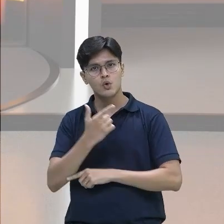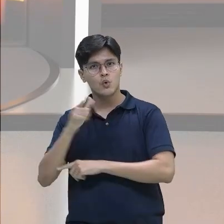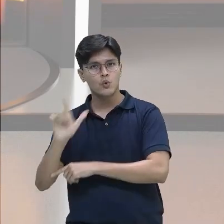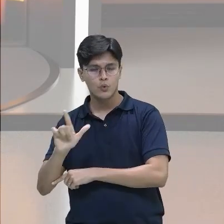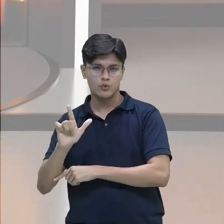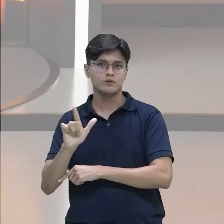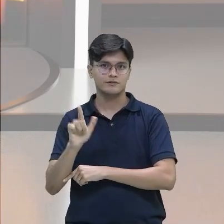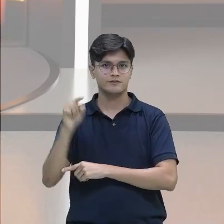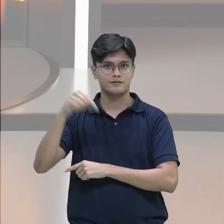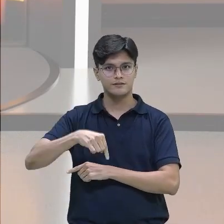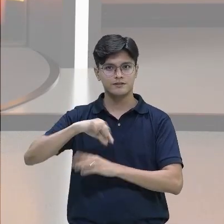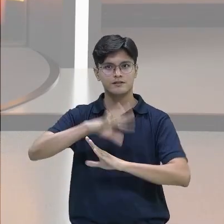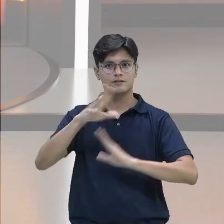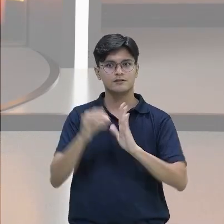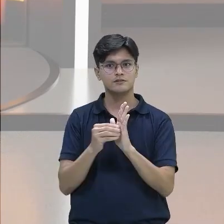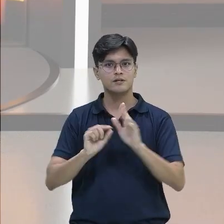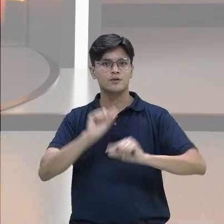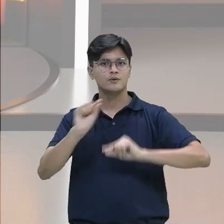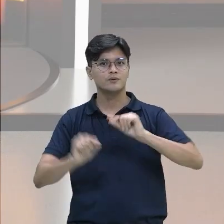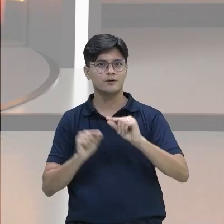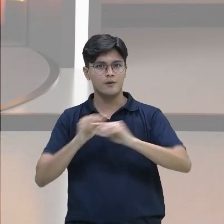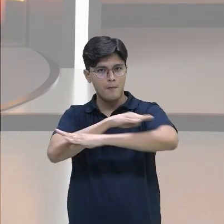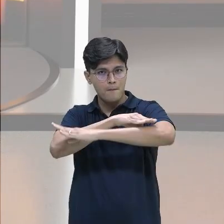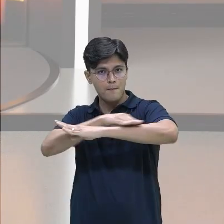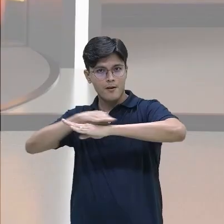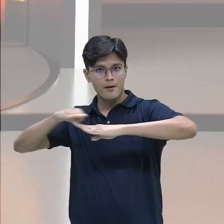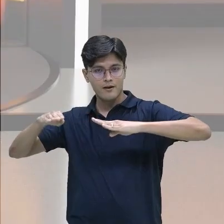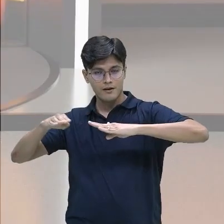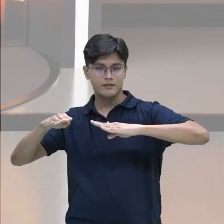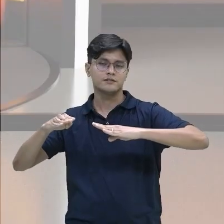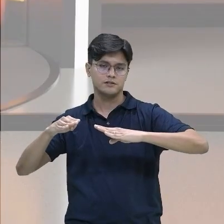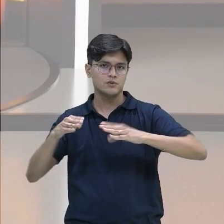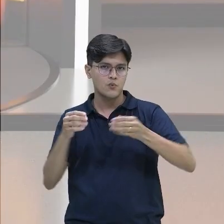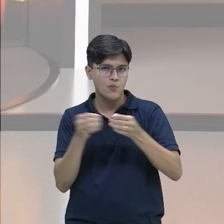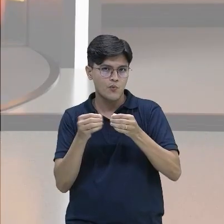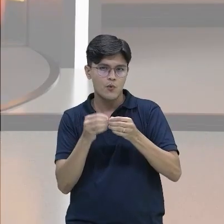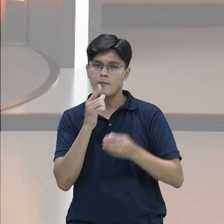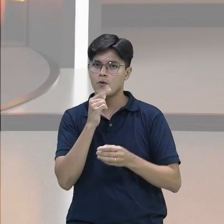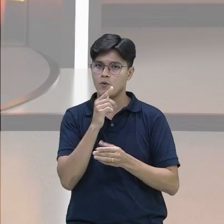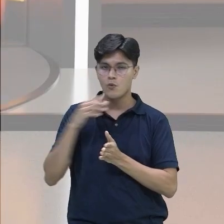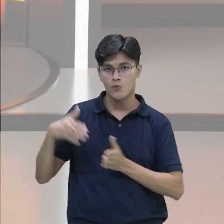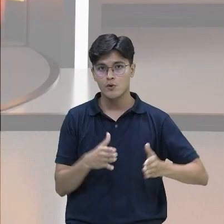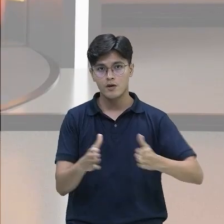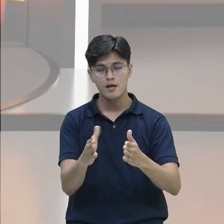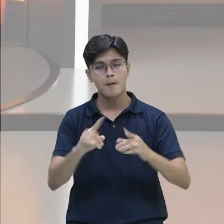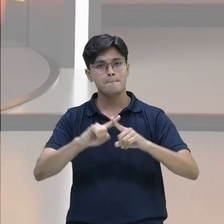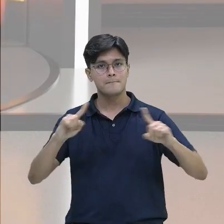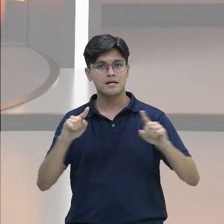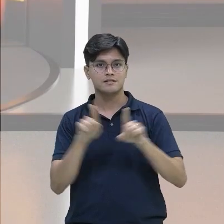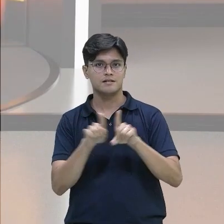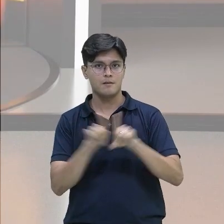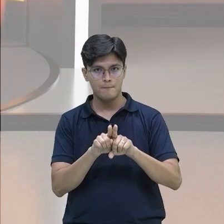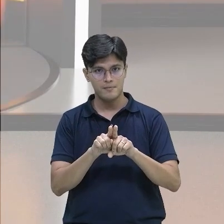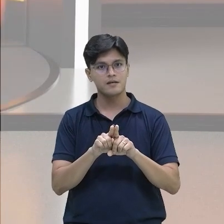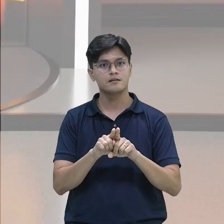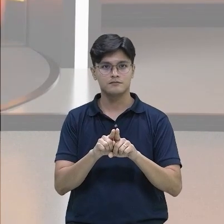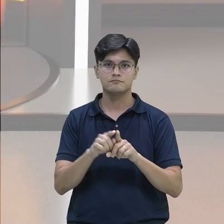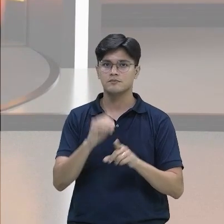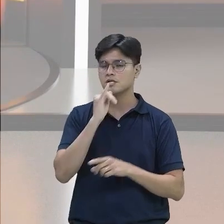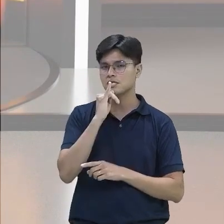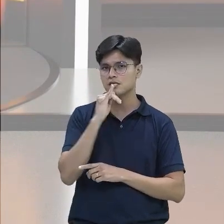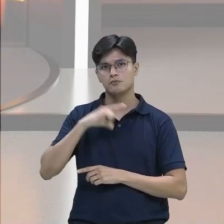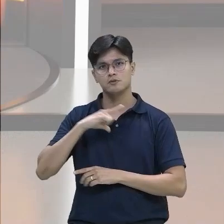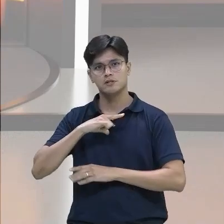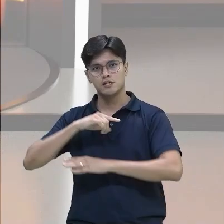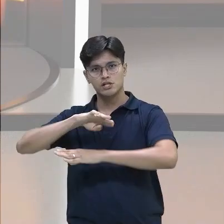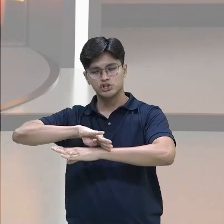amazônica, principalmente próximo ali dos rios, mas também em relação a outros estados, como a Chapada da Diamantina,